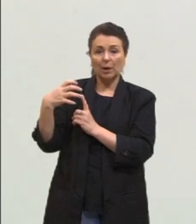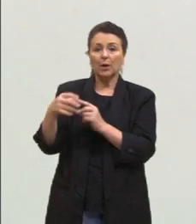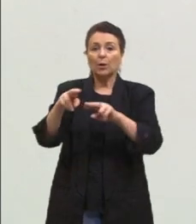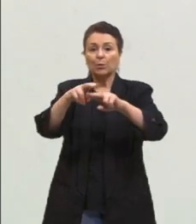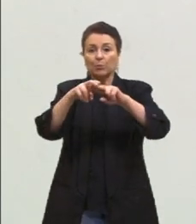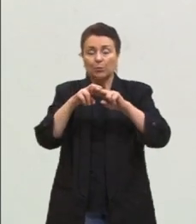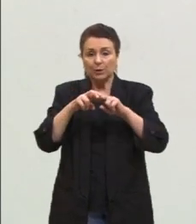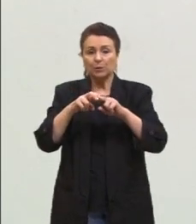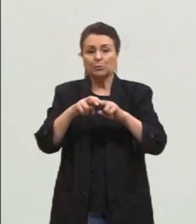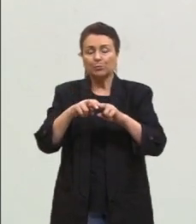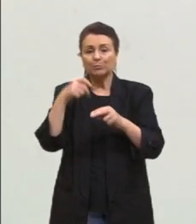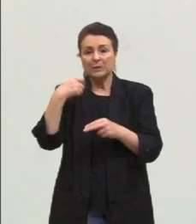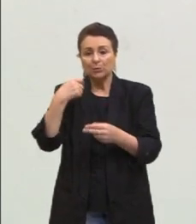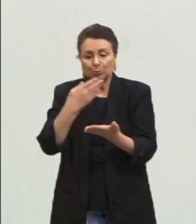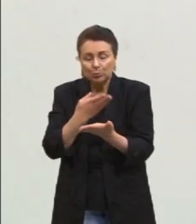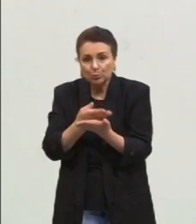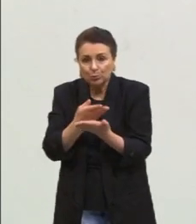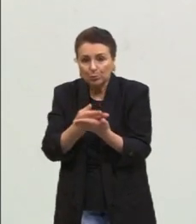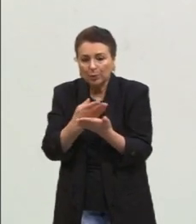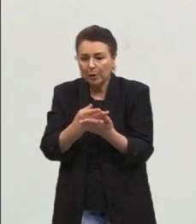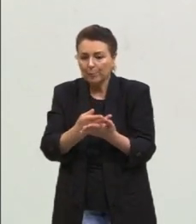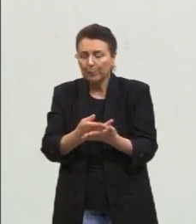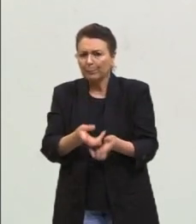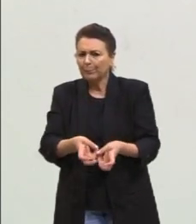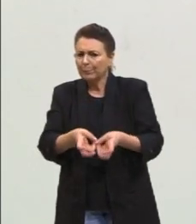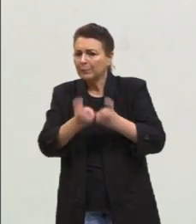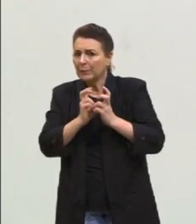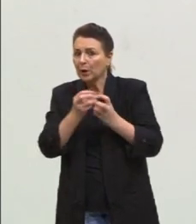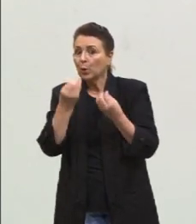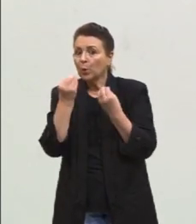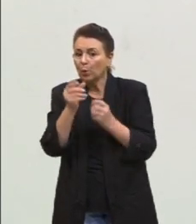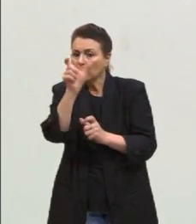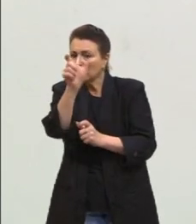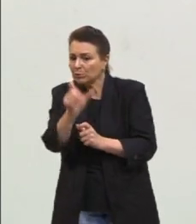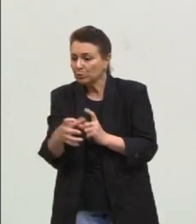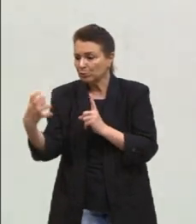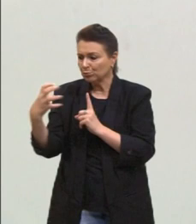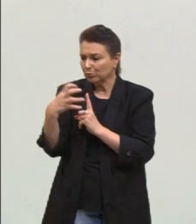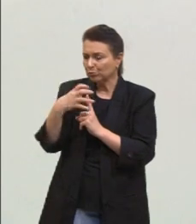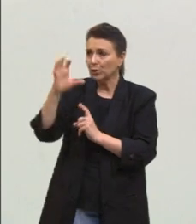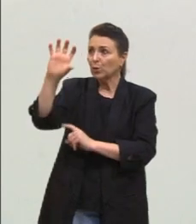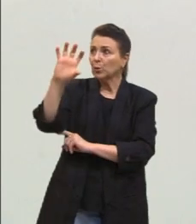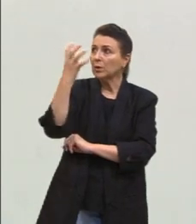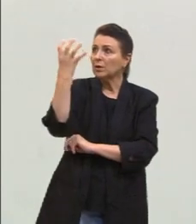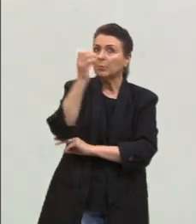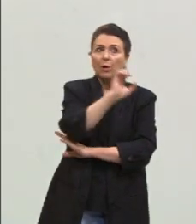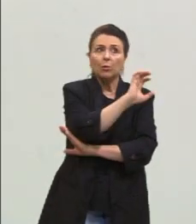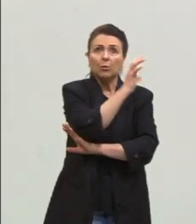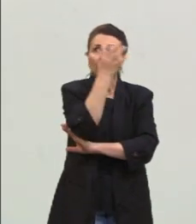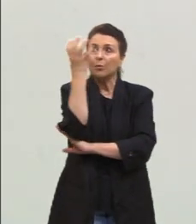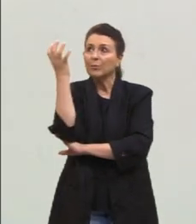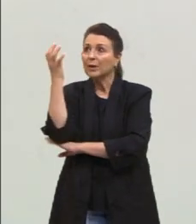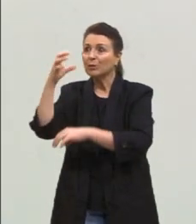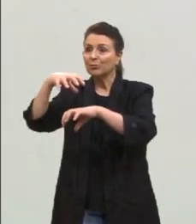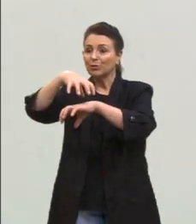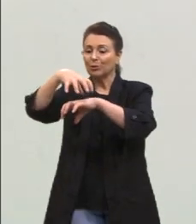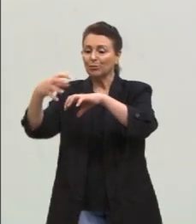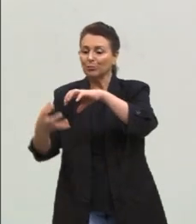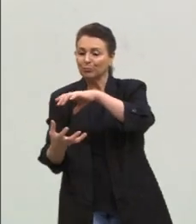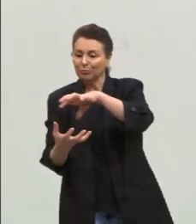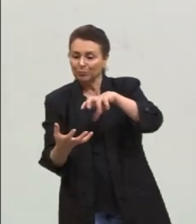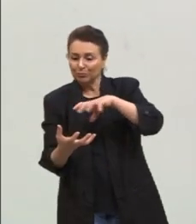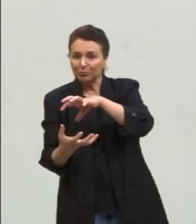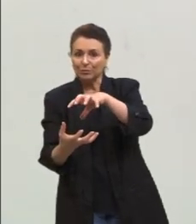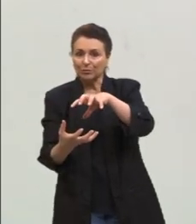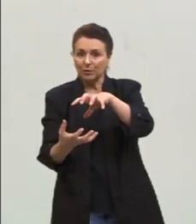necessário então estudar perceber como a gente influencia né o clima o meio ambiente perceber que a gente tem um poder muito